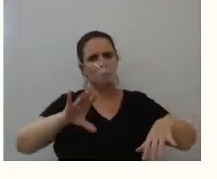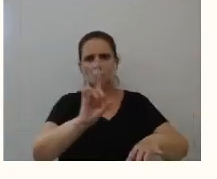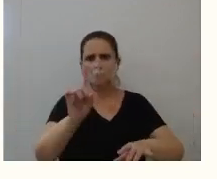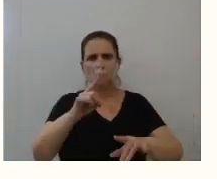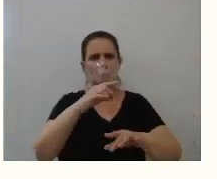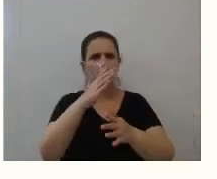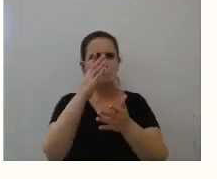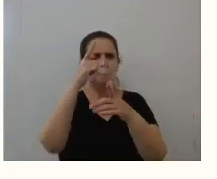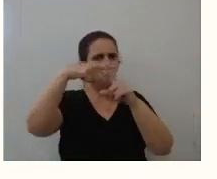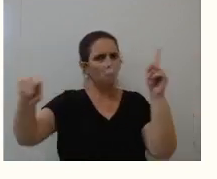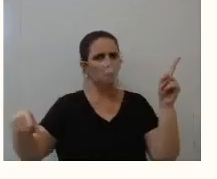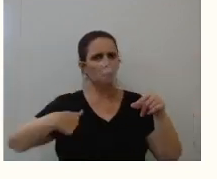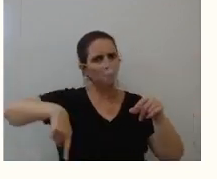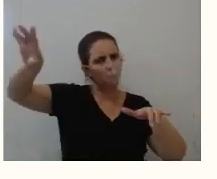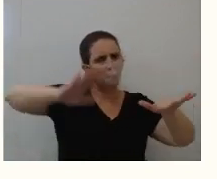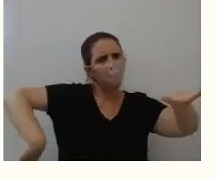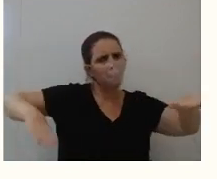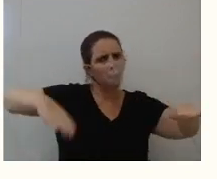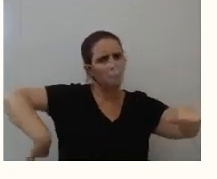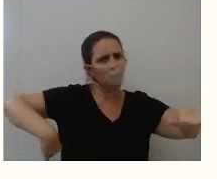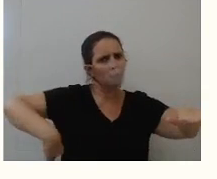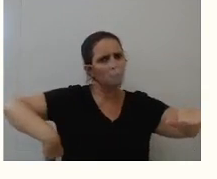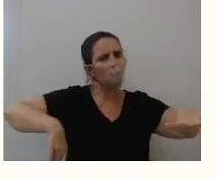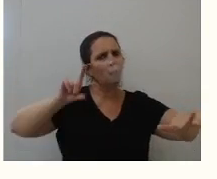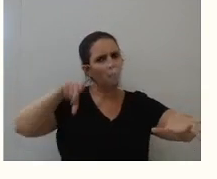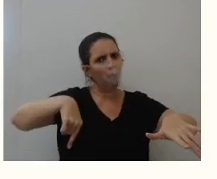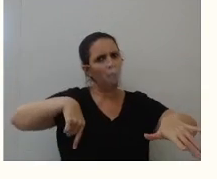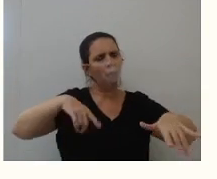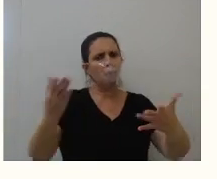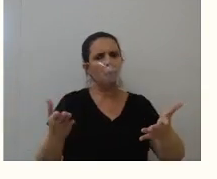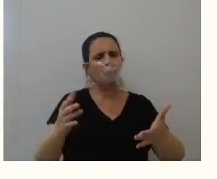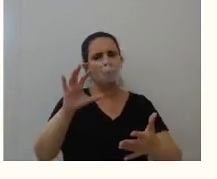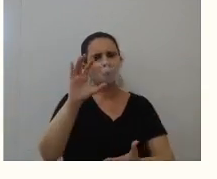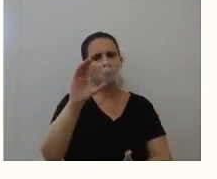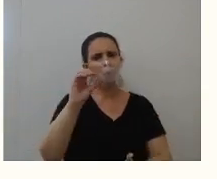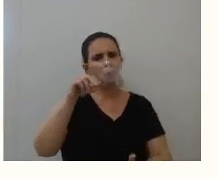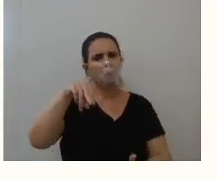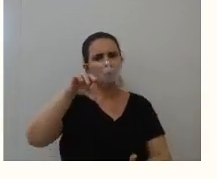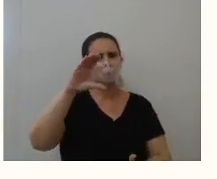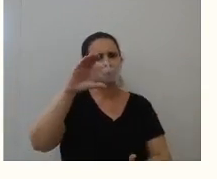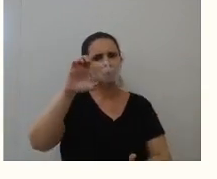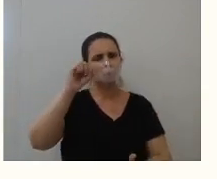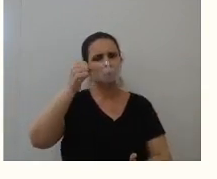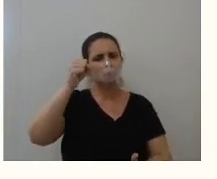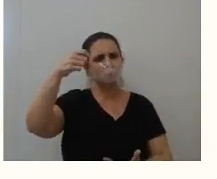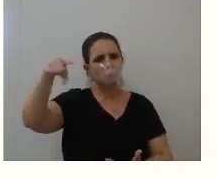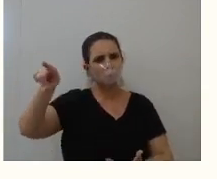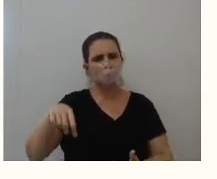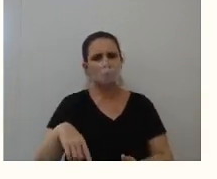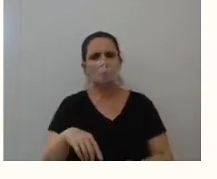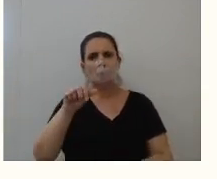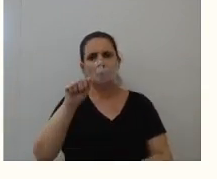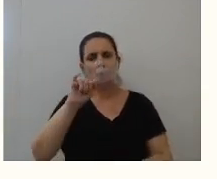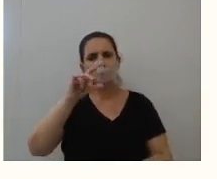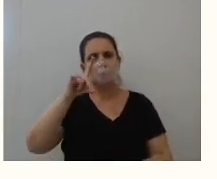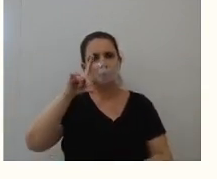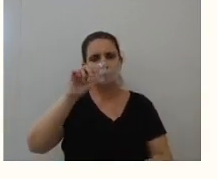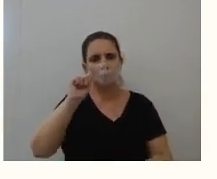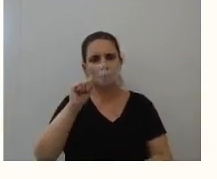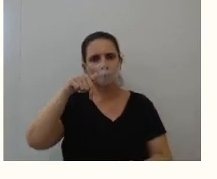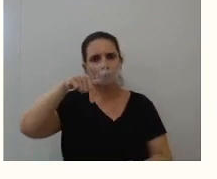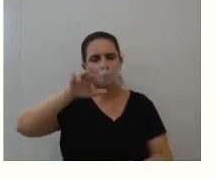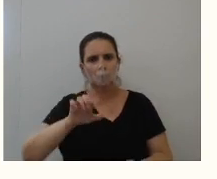impede a ação de ir à praia. É uma concessão. Ainda que tenha